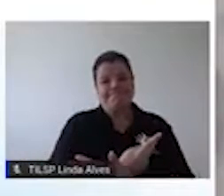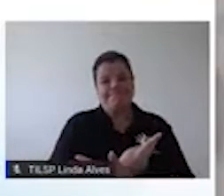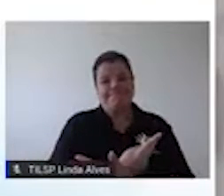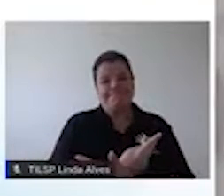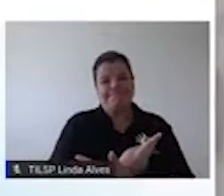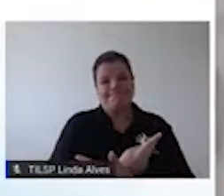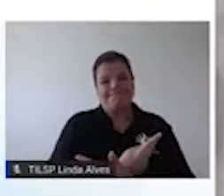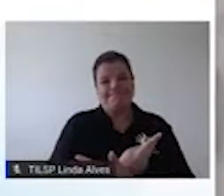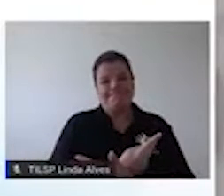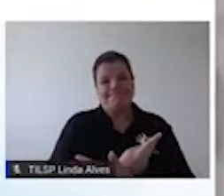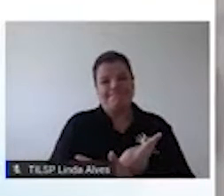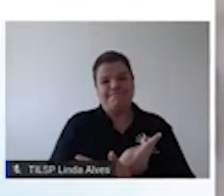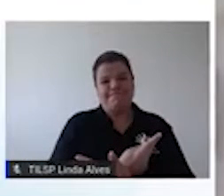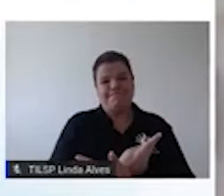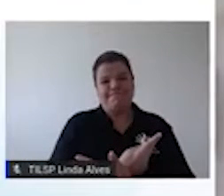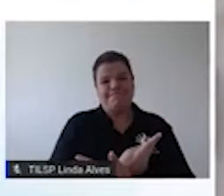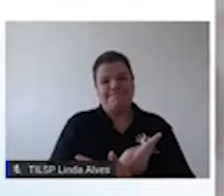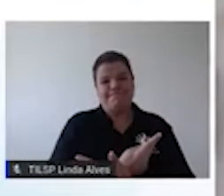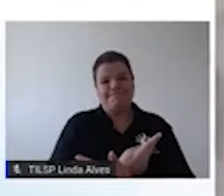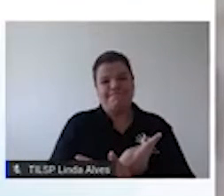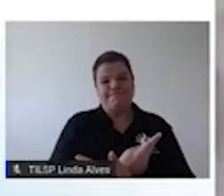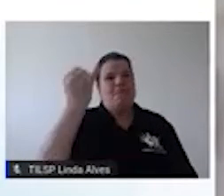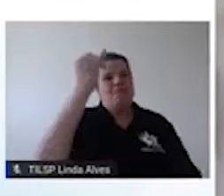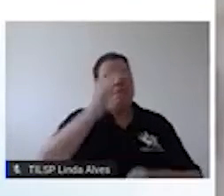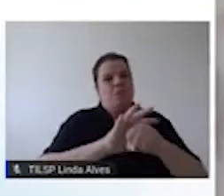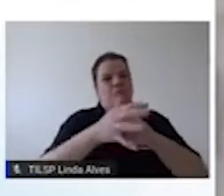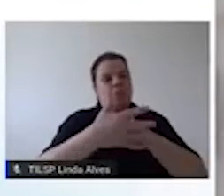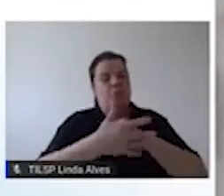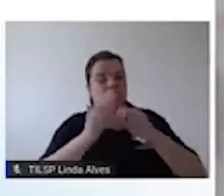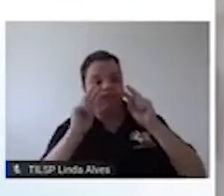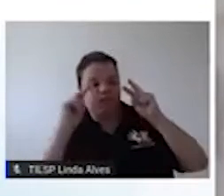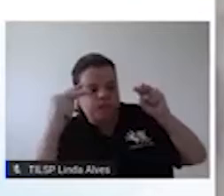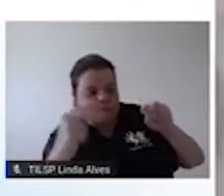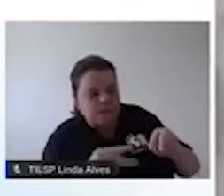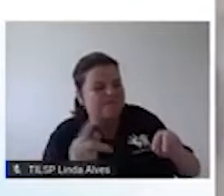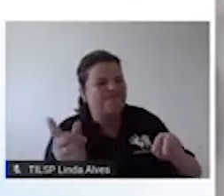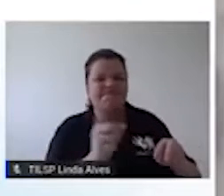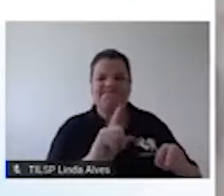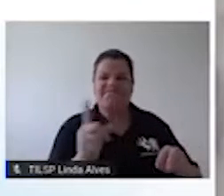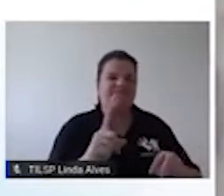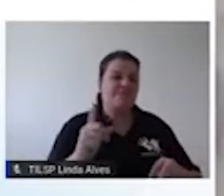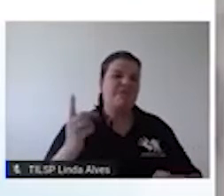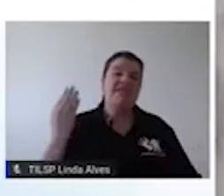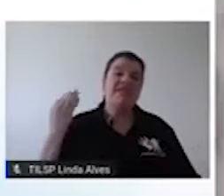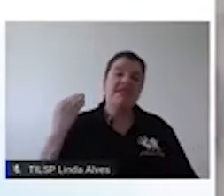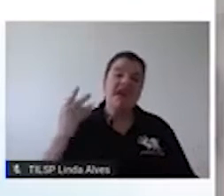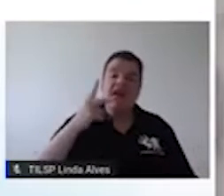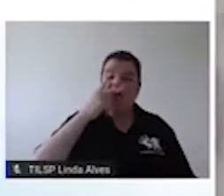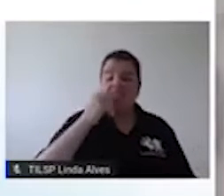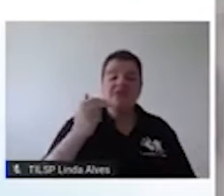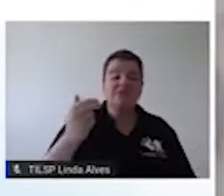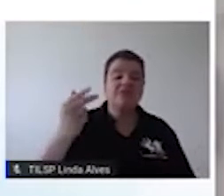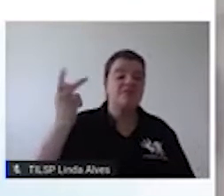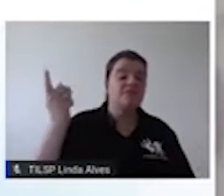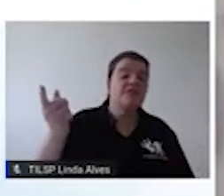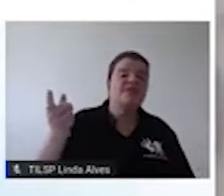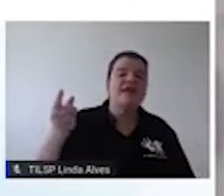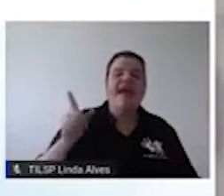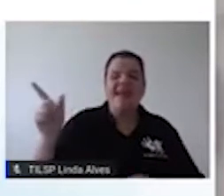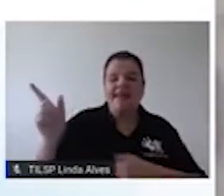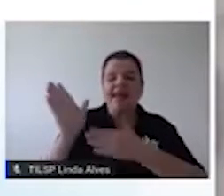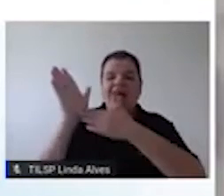esse negacionismo, não é? Ele, naturalmente, seguiu os passos de alguns outros líderes de outros